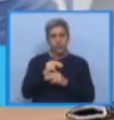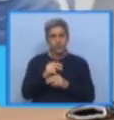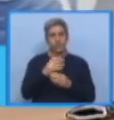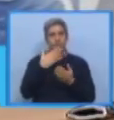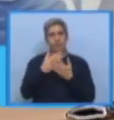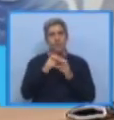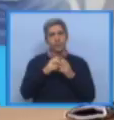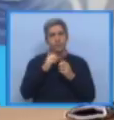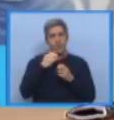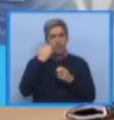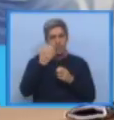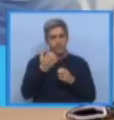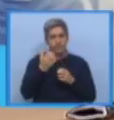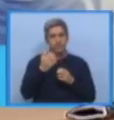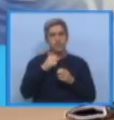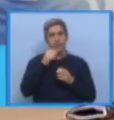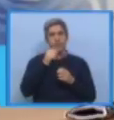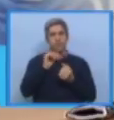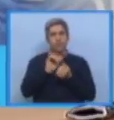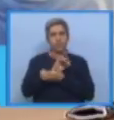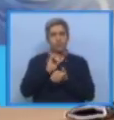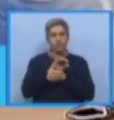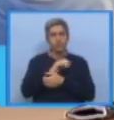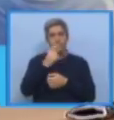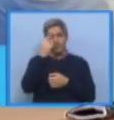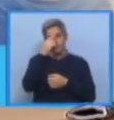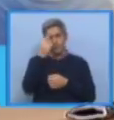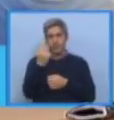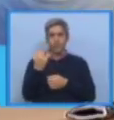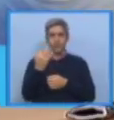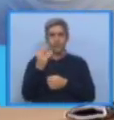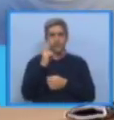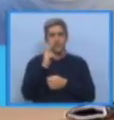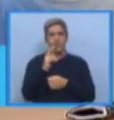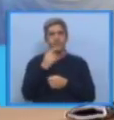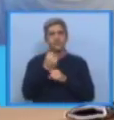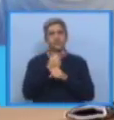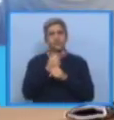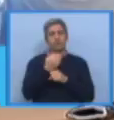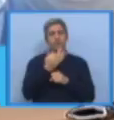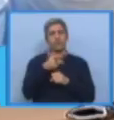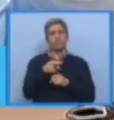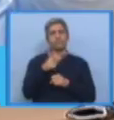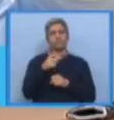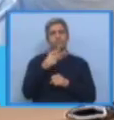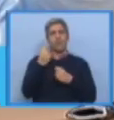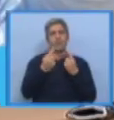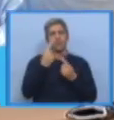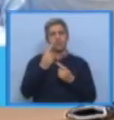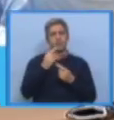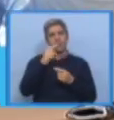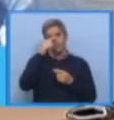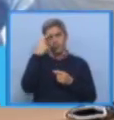causar problemas graves. É regular as notícias que vêm, por exemplo, a nível dos enfermeiros. Ainda há pouco tempo há serviços que acabam por ficar com